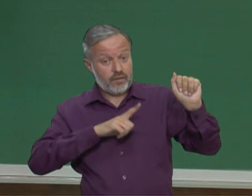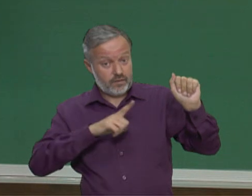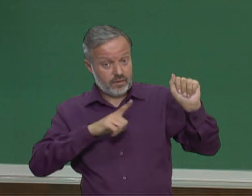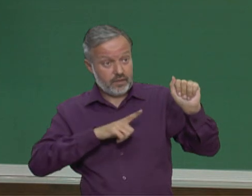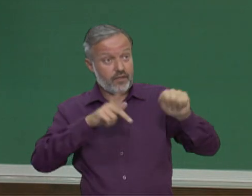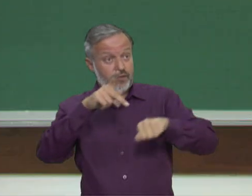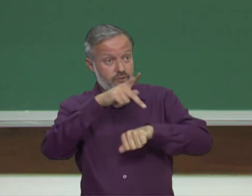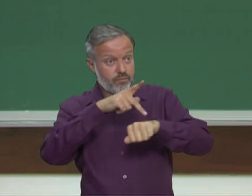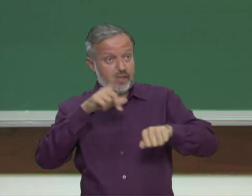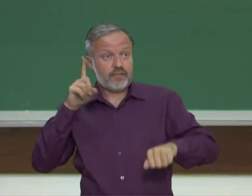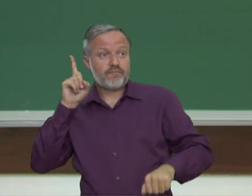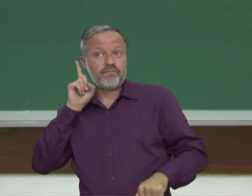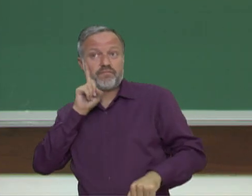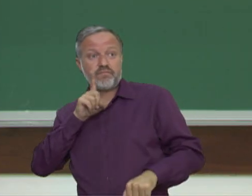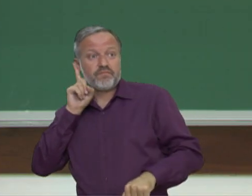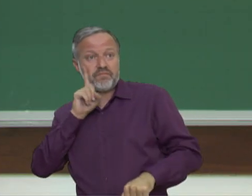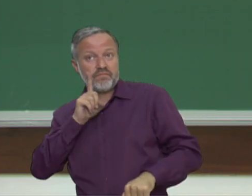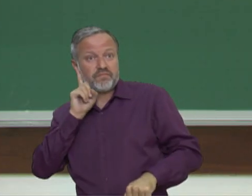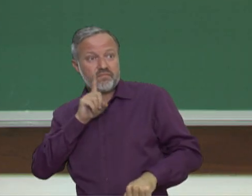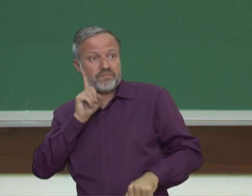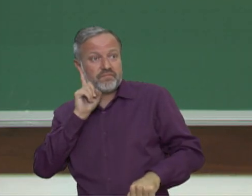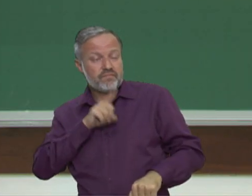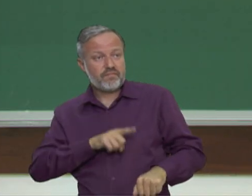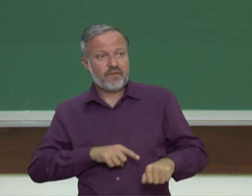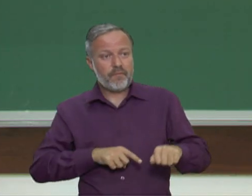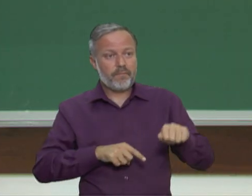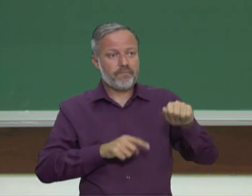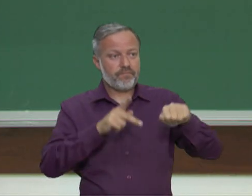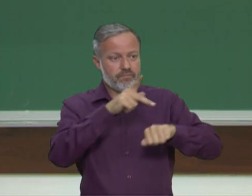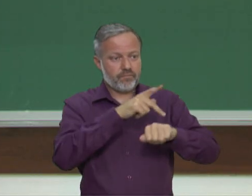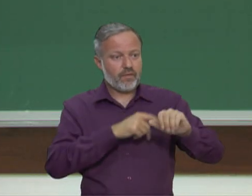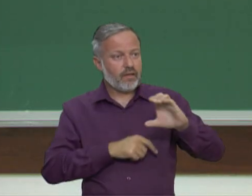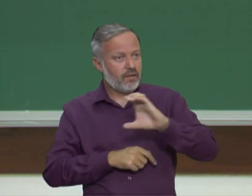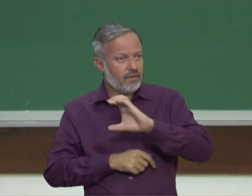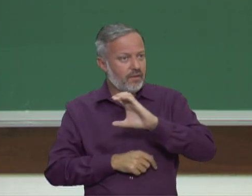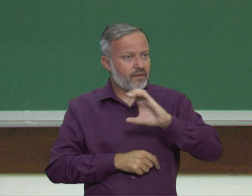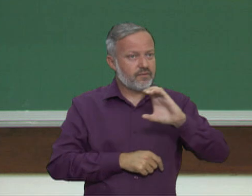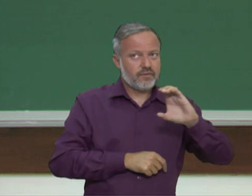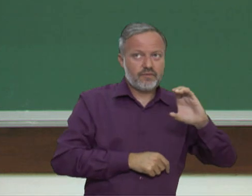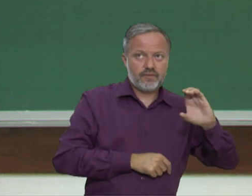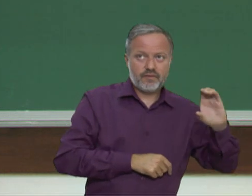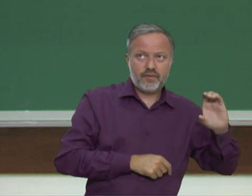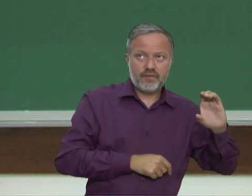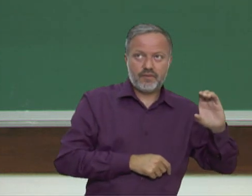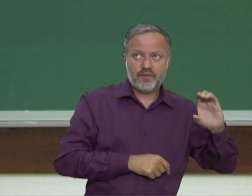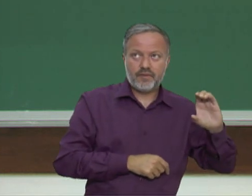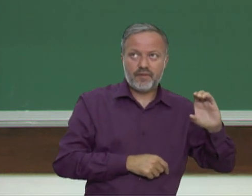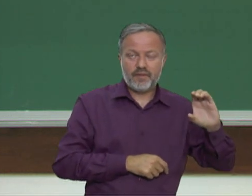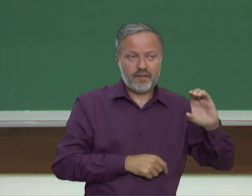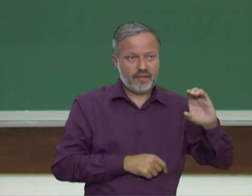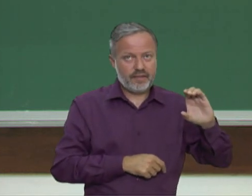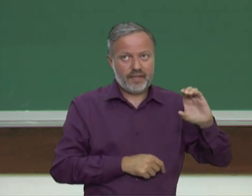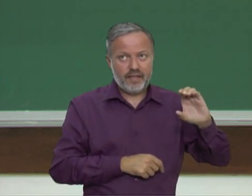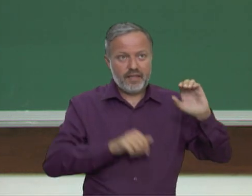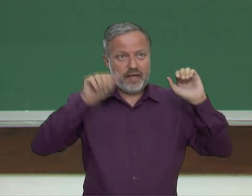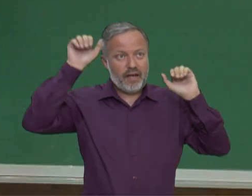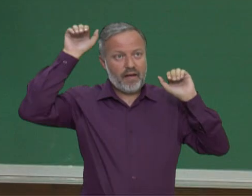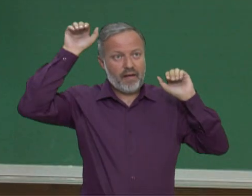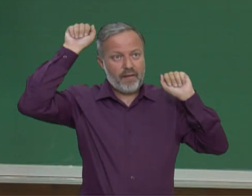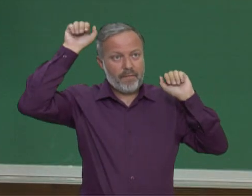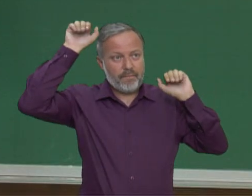os produtos com a mesma tarifa, tá? De circulação. Então, isso faz com que os 3